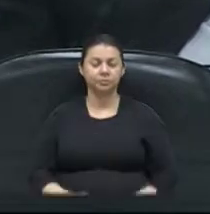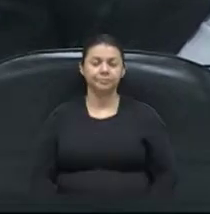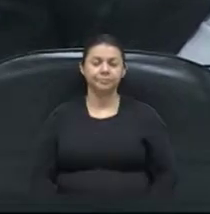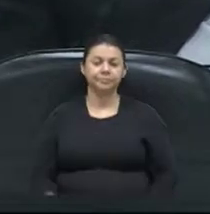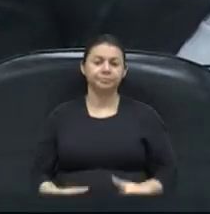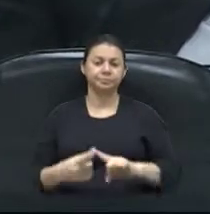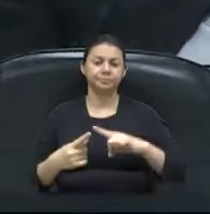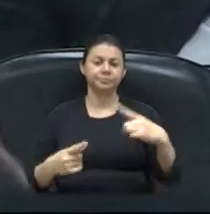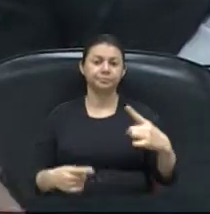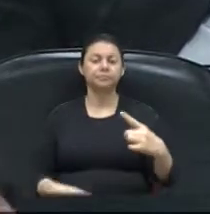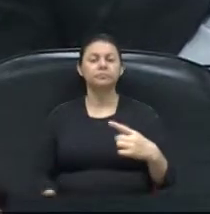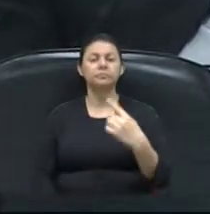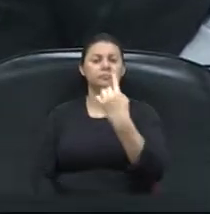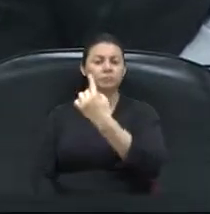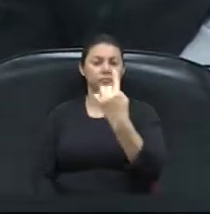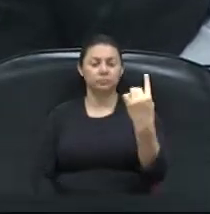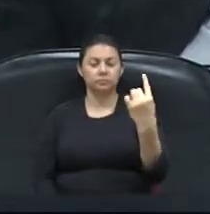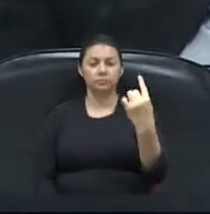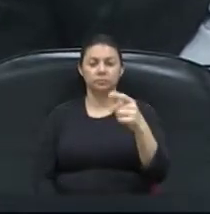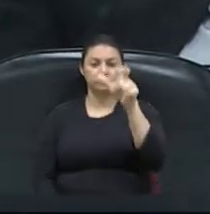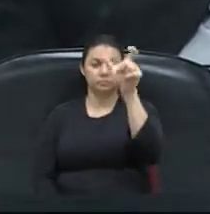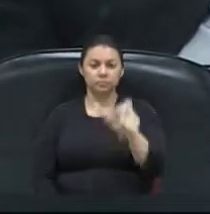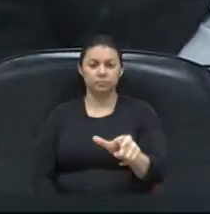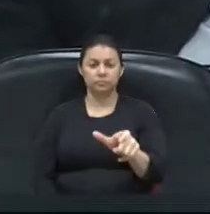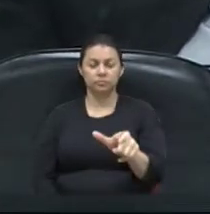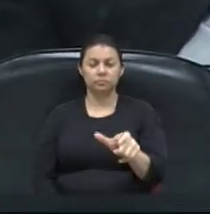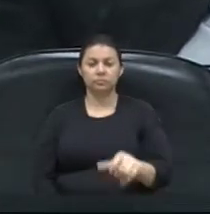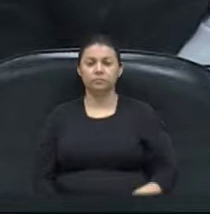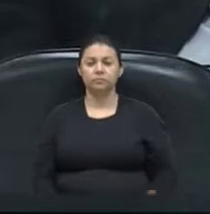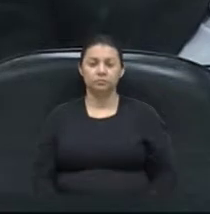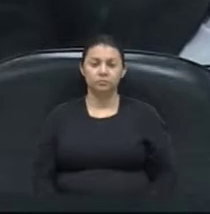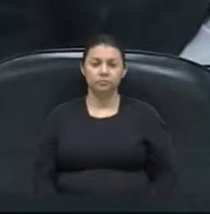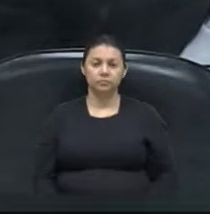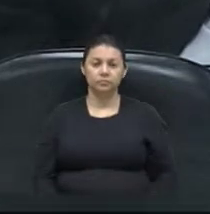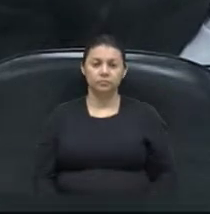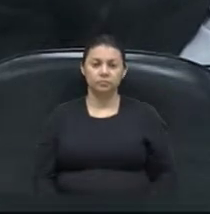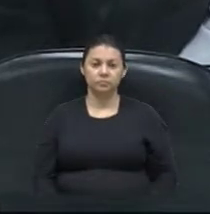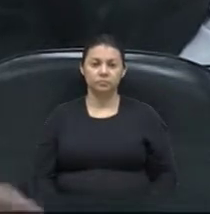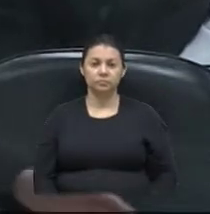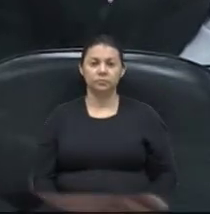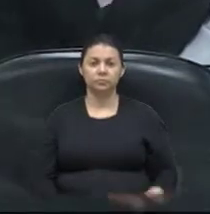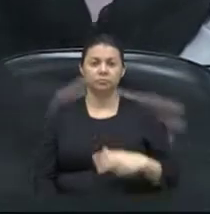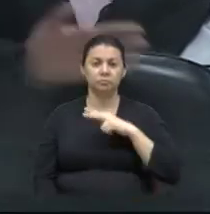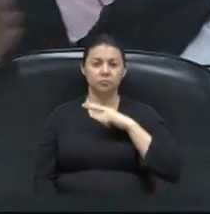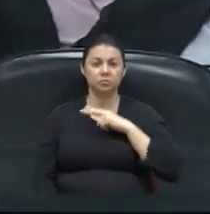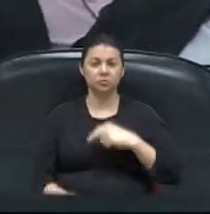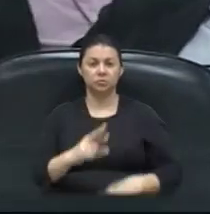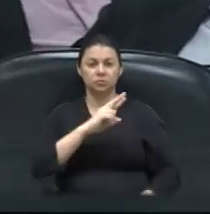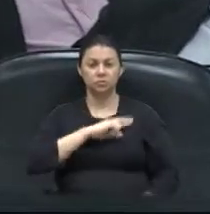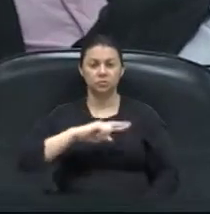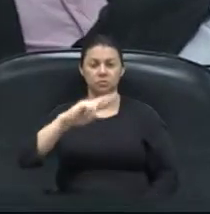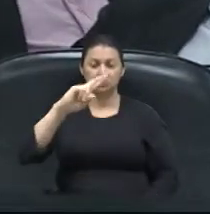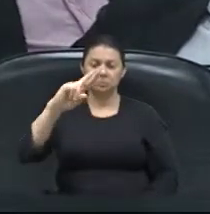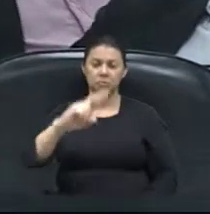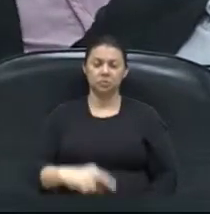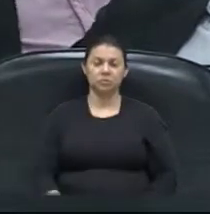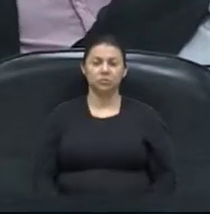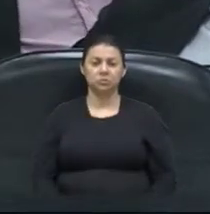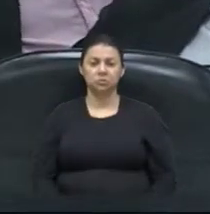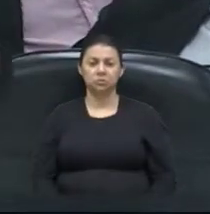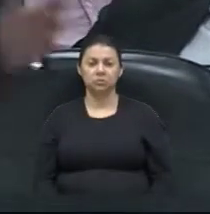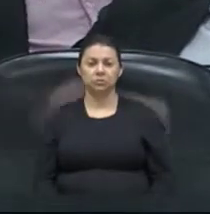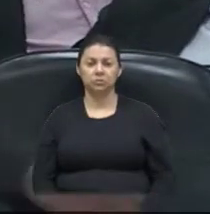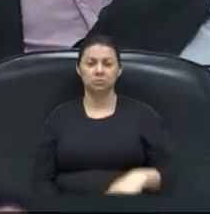eram membros ligados a alguma religião seja 11